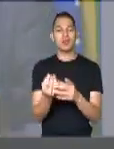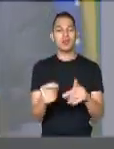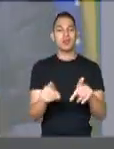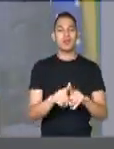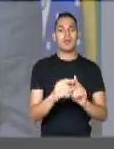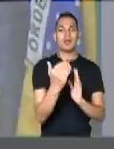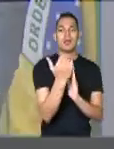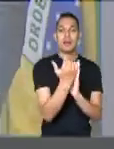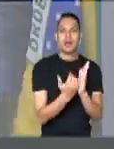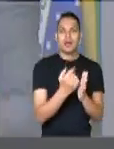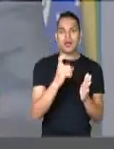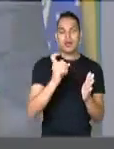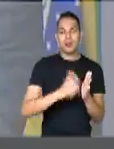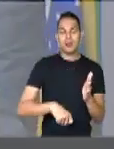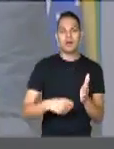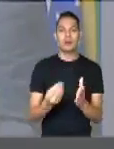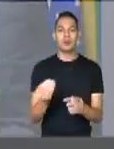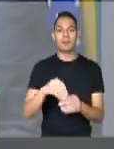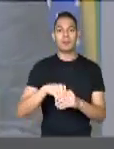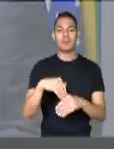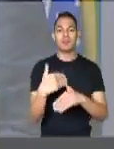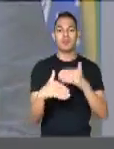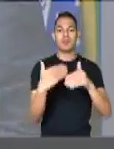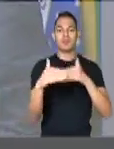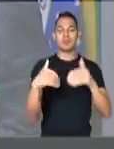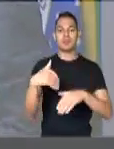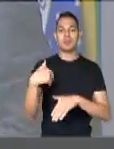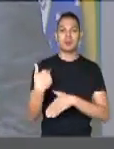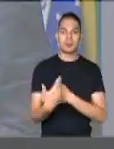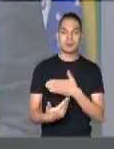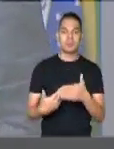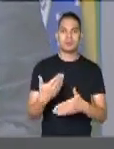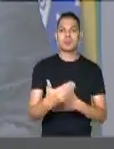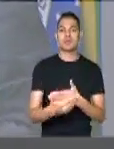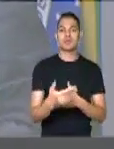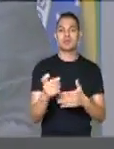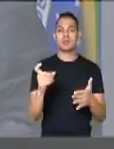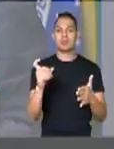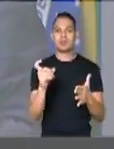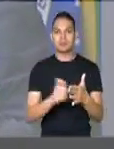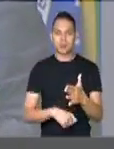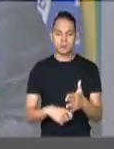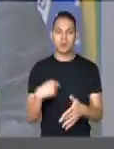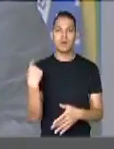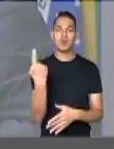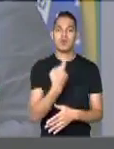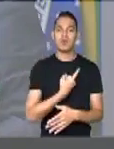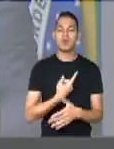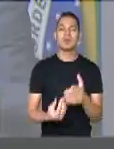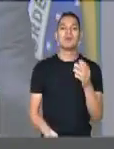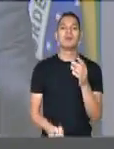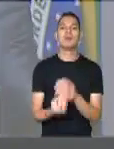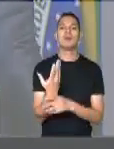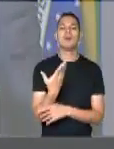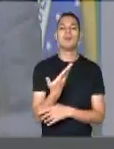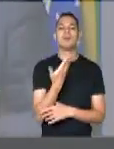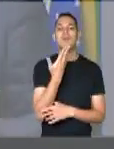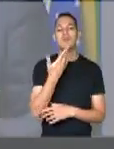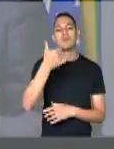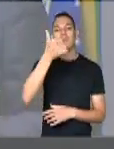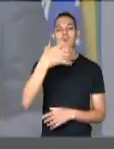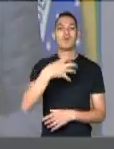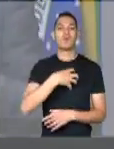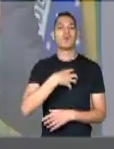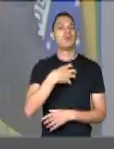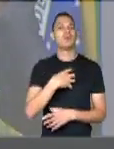desses encargos, colocando uma progressividade nesse processo de tributação, nós vamos criar melhor condição